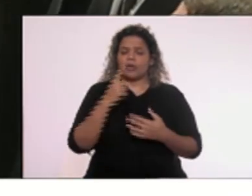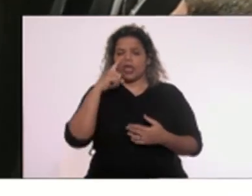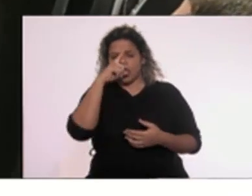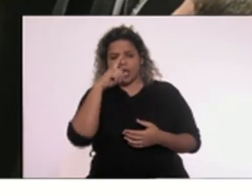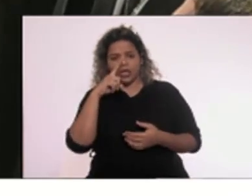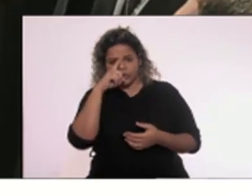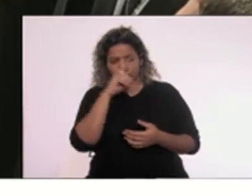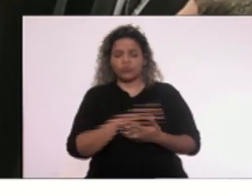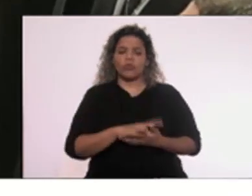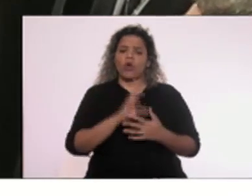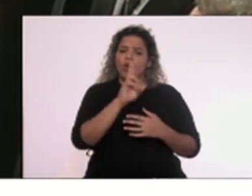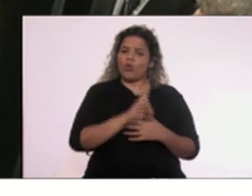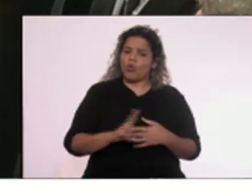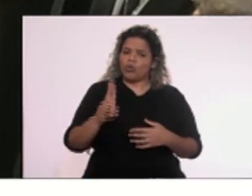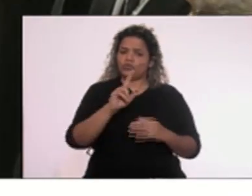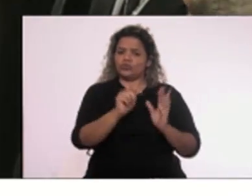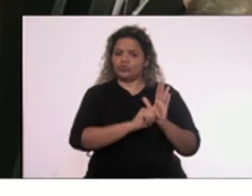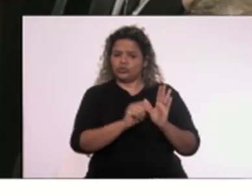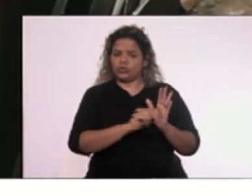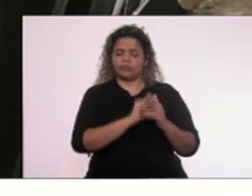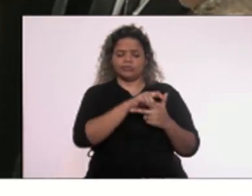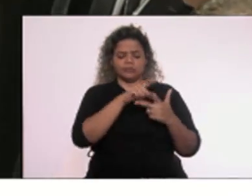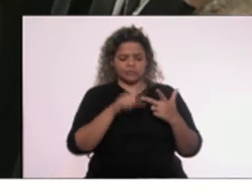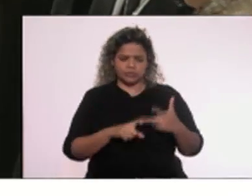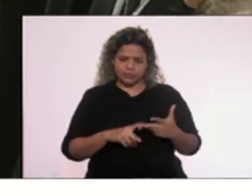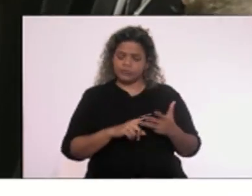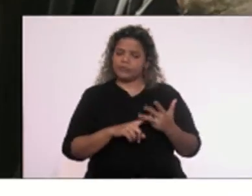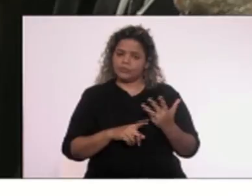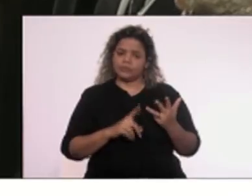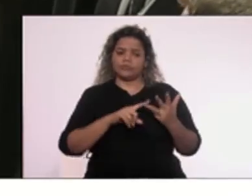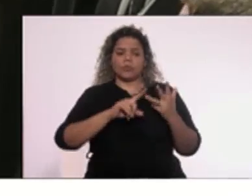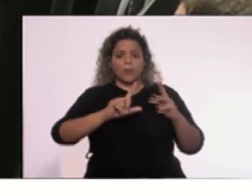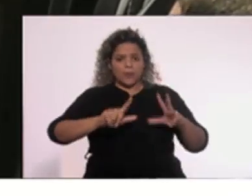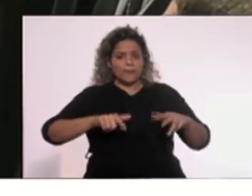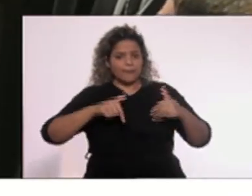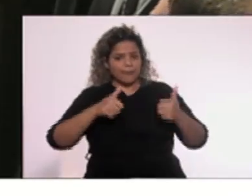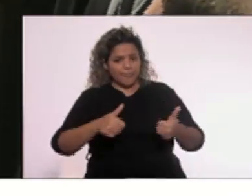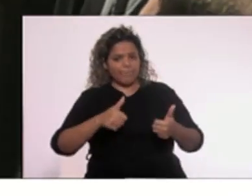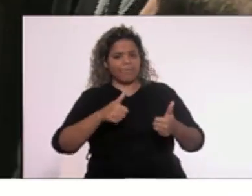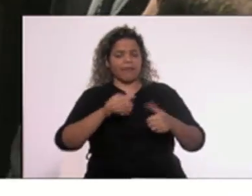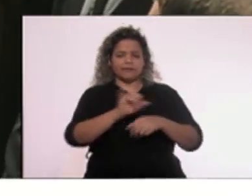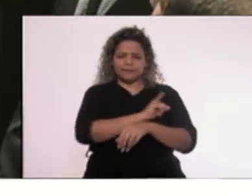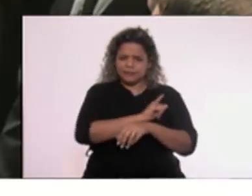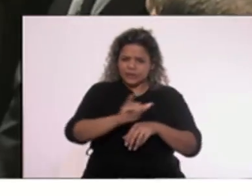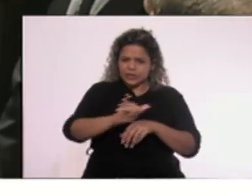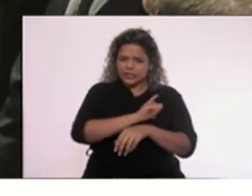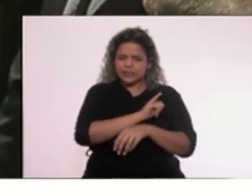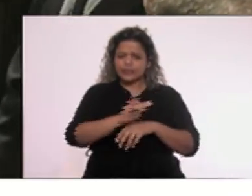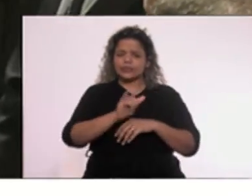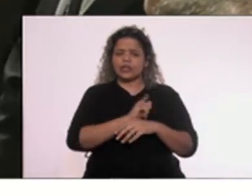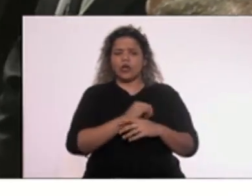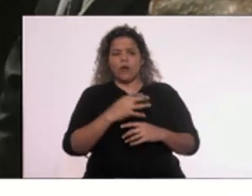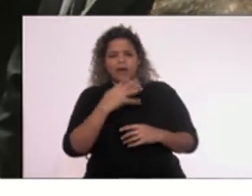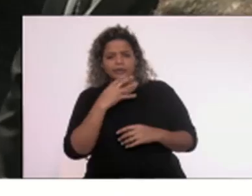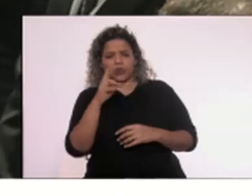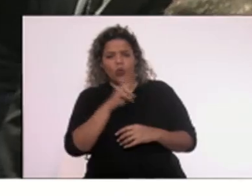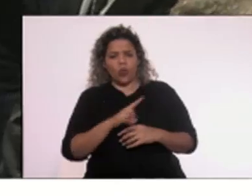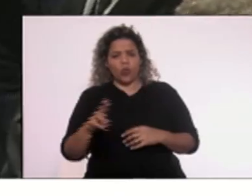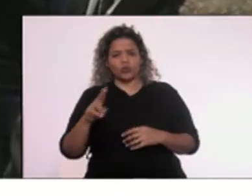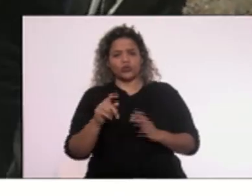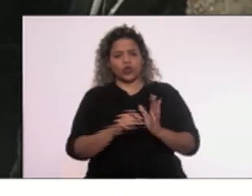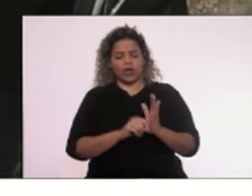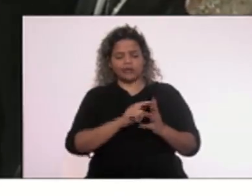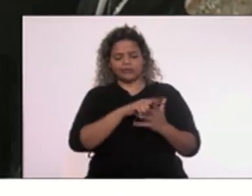risco ao uso de drogas. 4. Aplicação de técnicas de reconhecimento do uso de